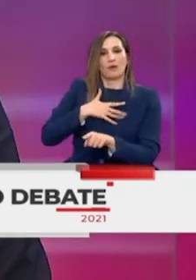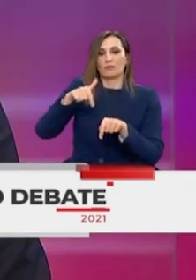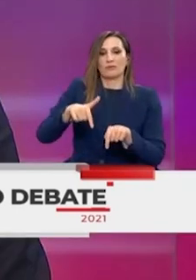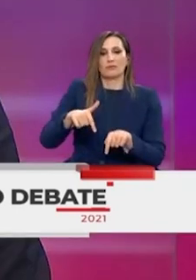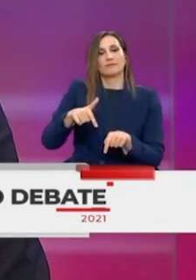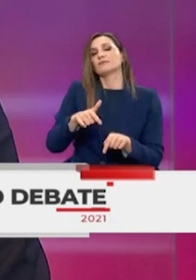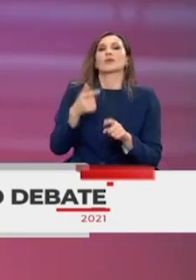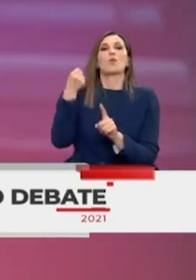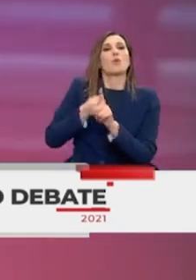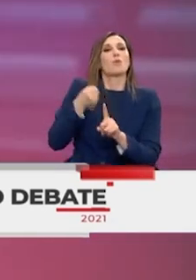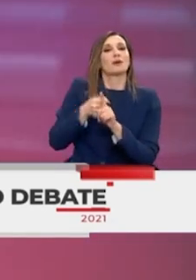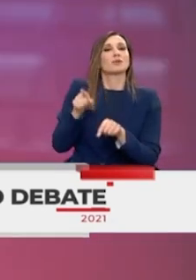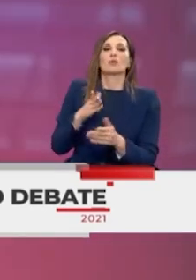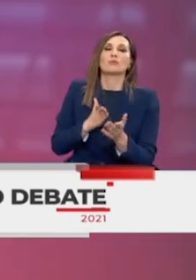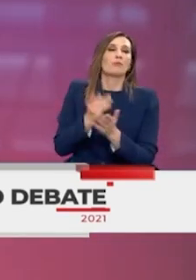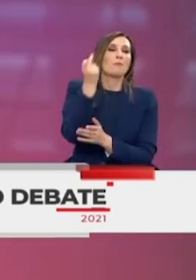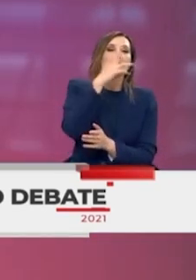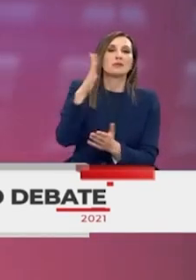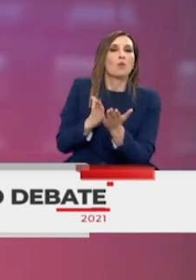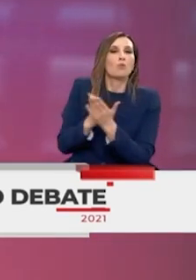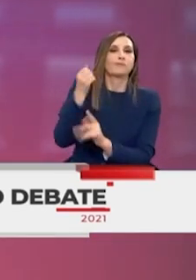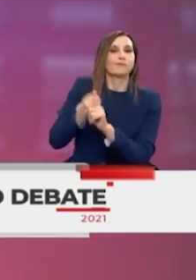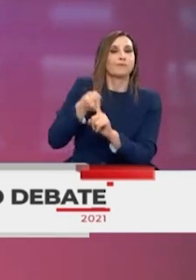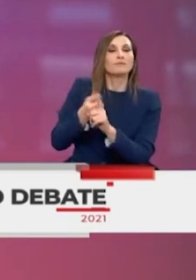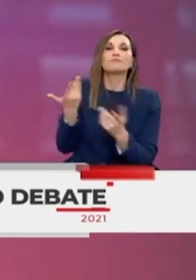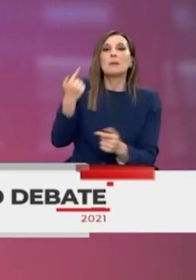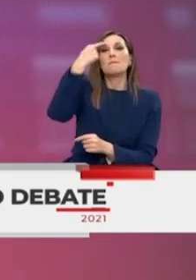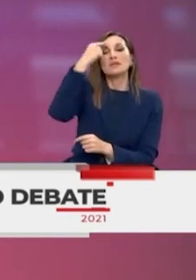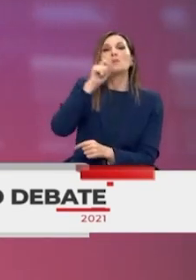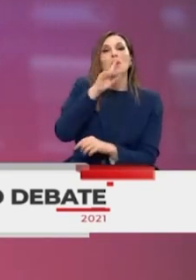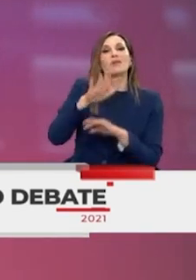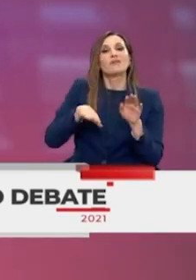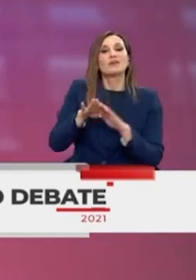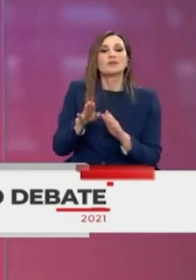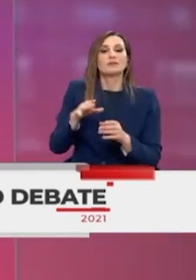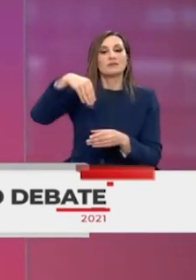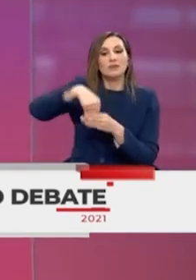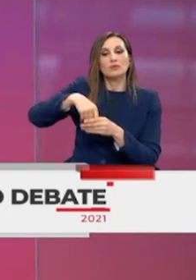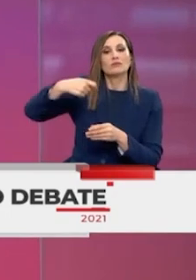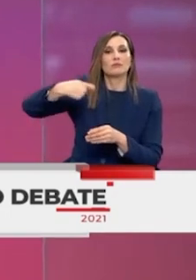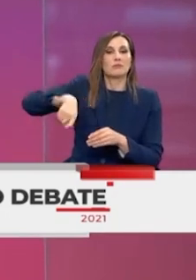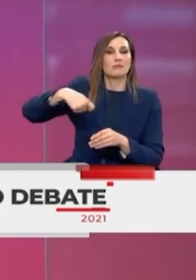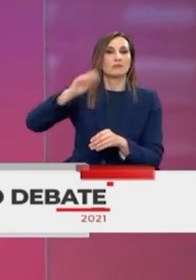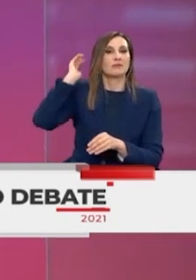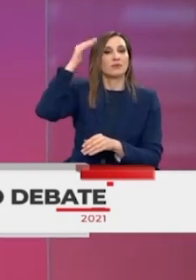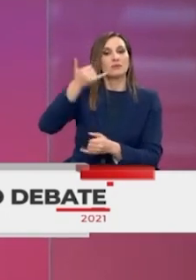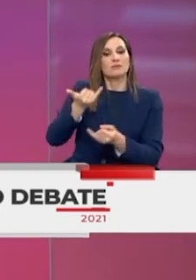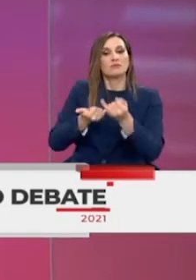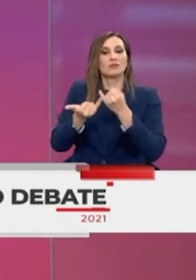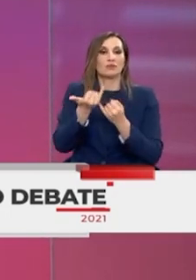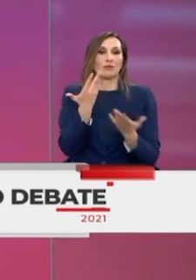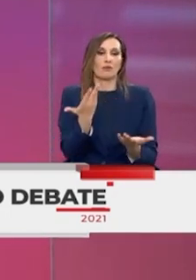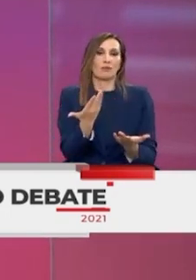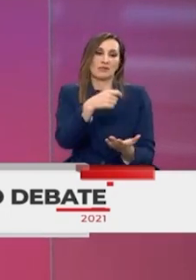Falso. Combato isso, falso. Combaterei sempre e penso que o posso fazer na Presidência da República, substituindo o